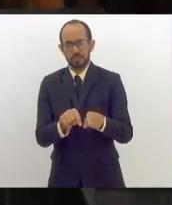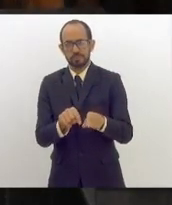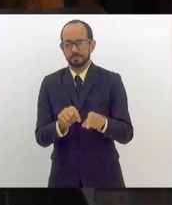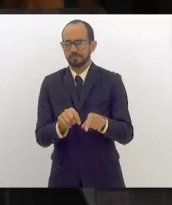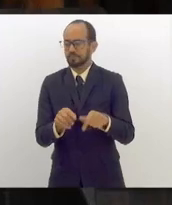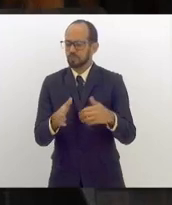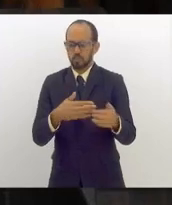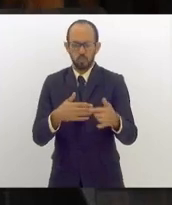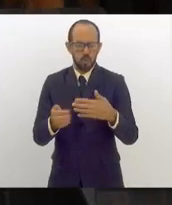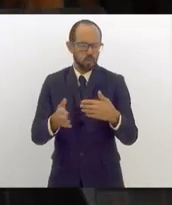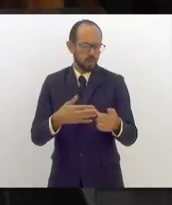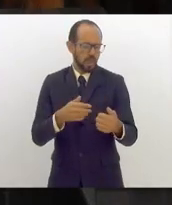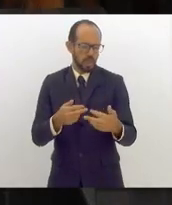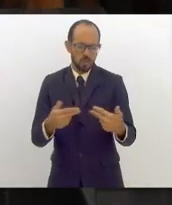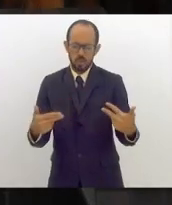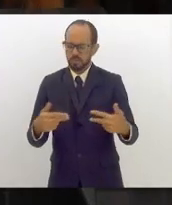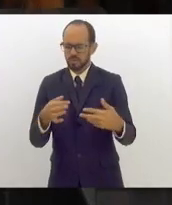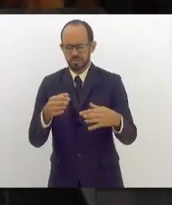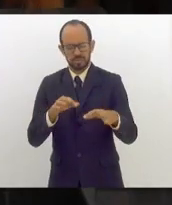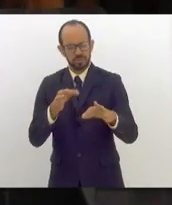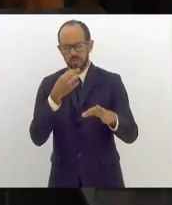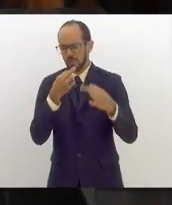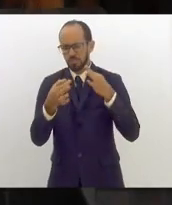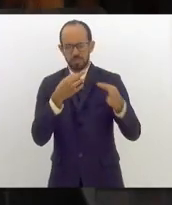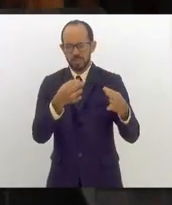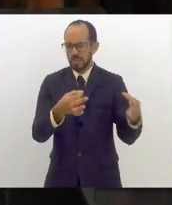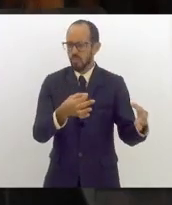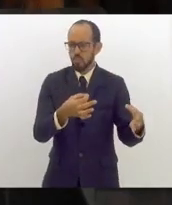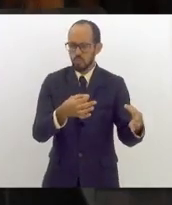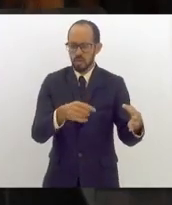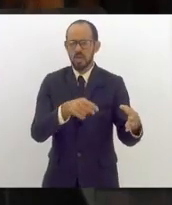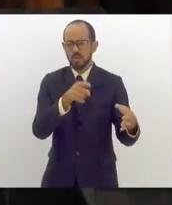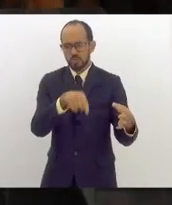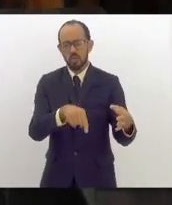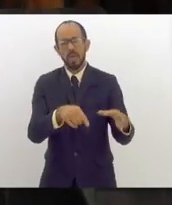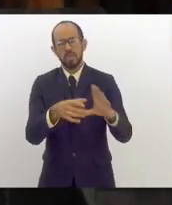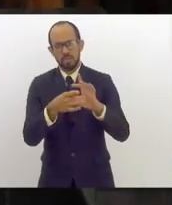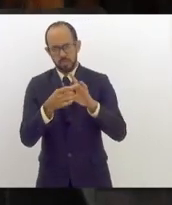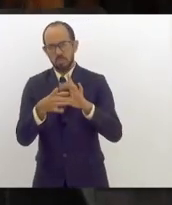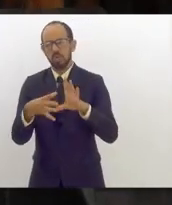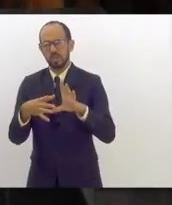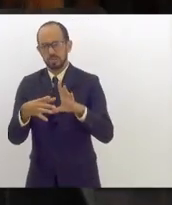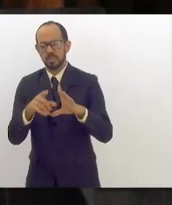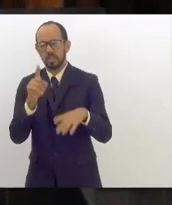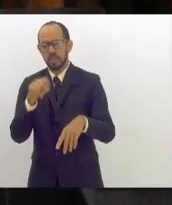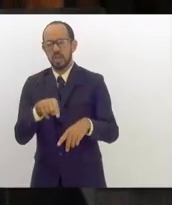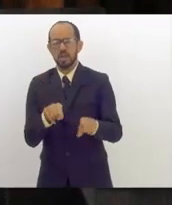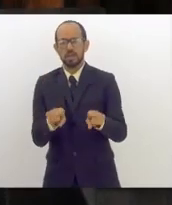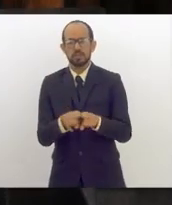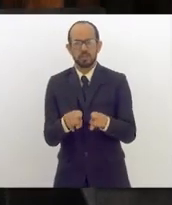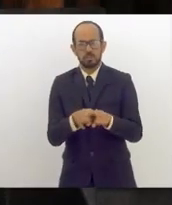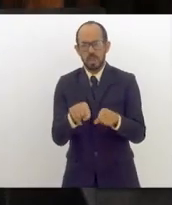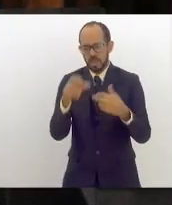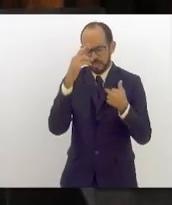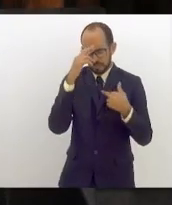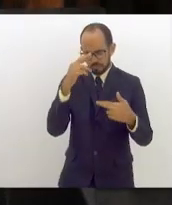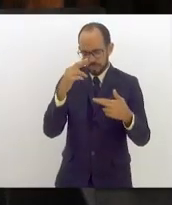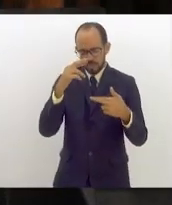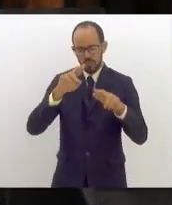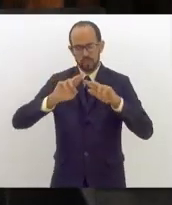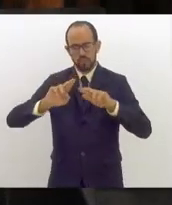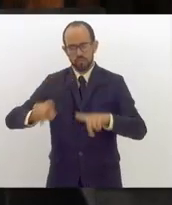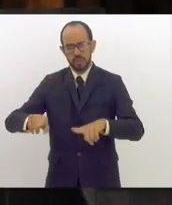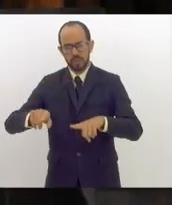independentemente da opinião de qualquer um Isso se chama democracia Isso se chama respeito às diferenças